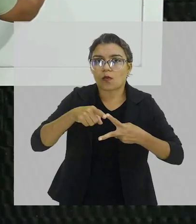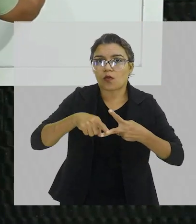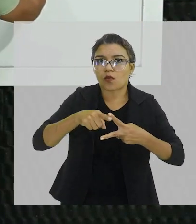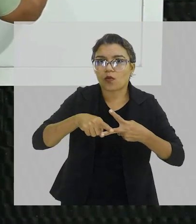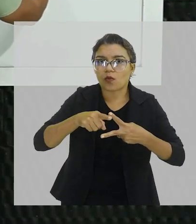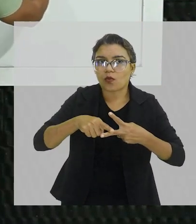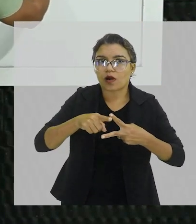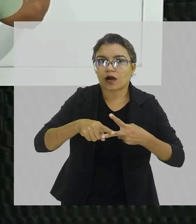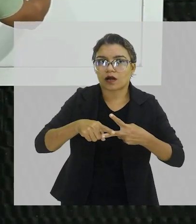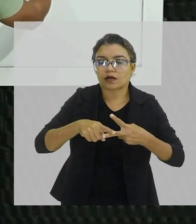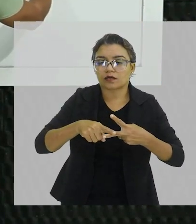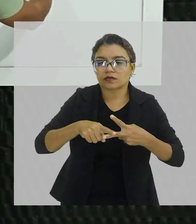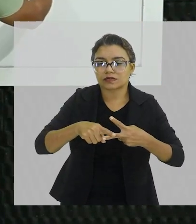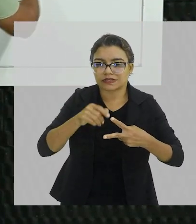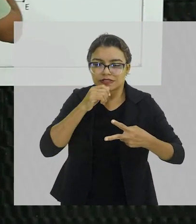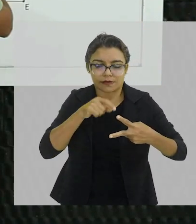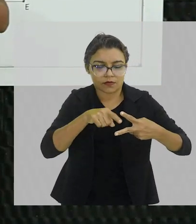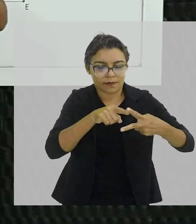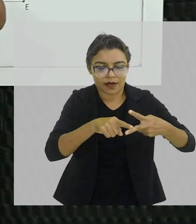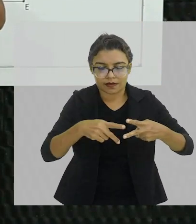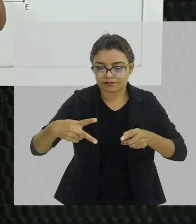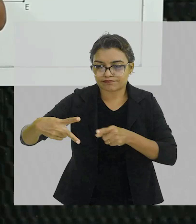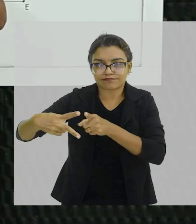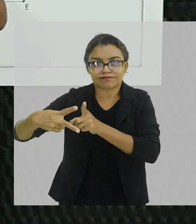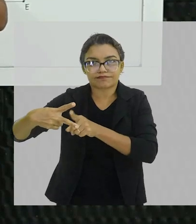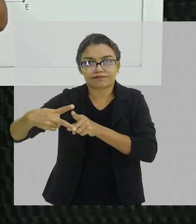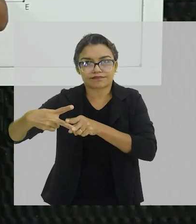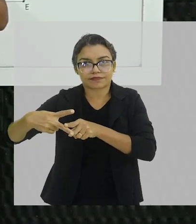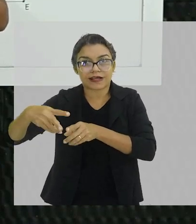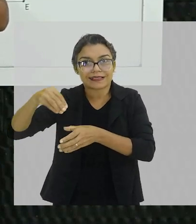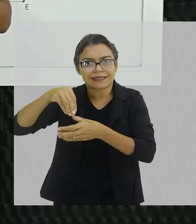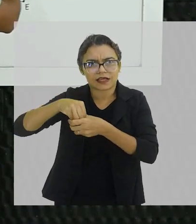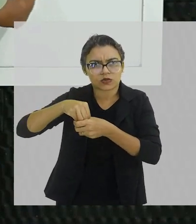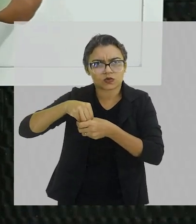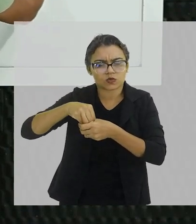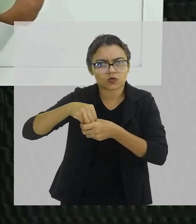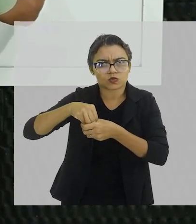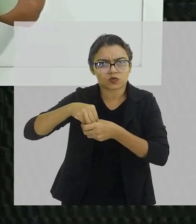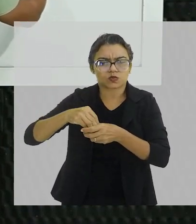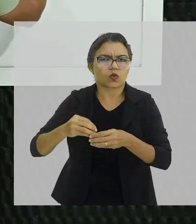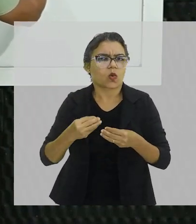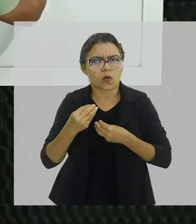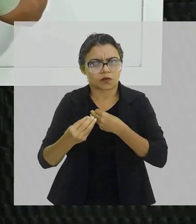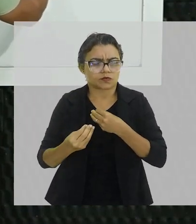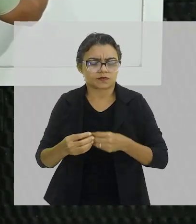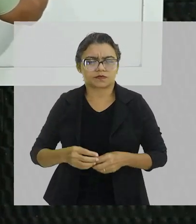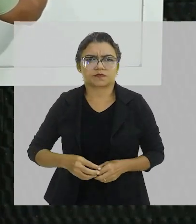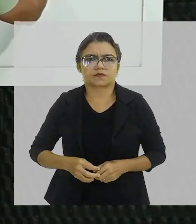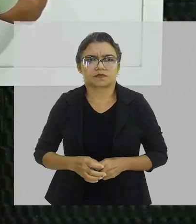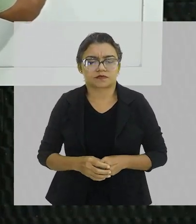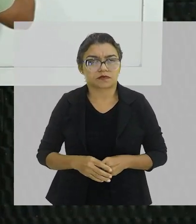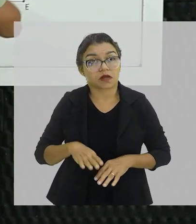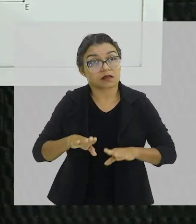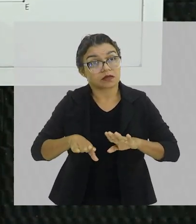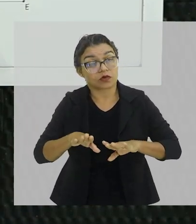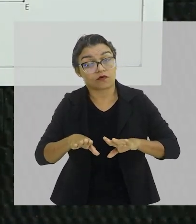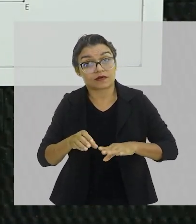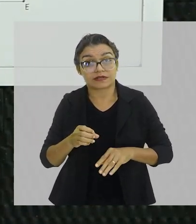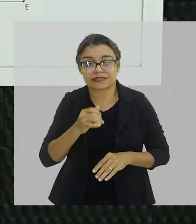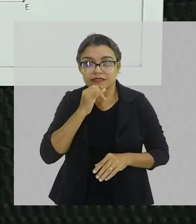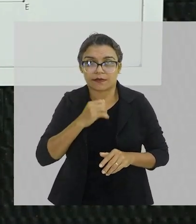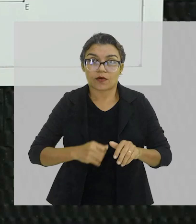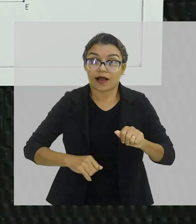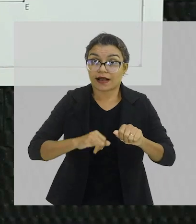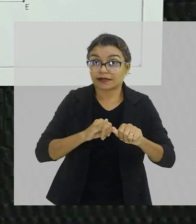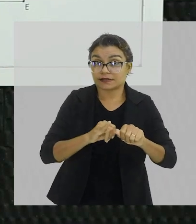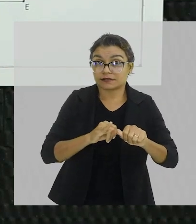desse pentágono, o ângulo interno, que é o ângulo interno? E talvez, se a gente